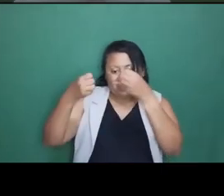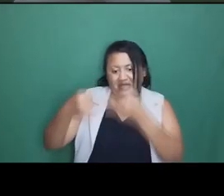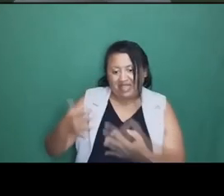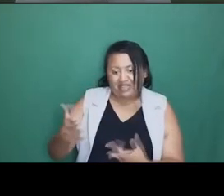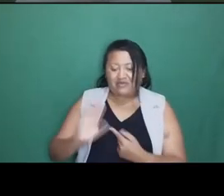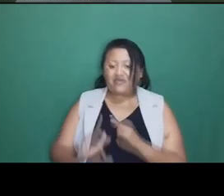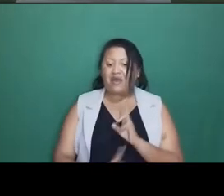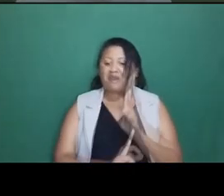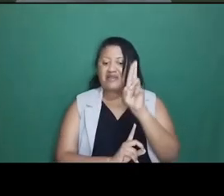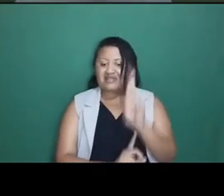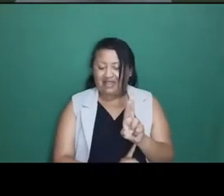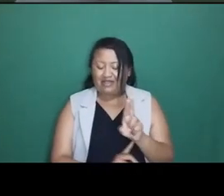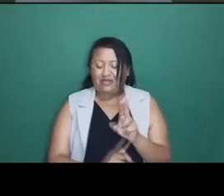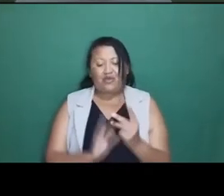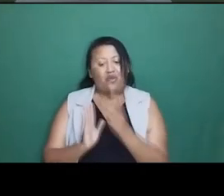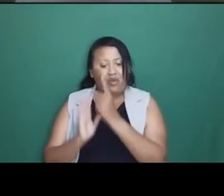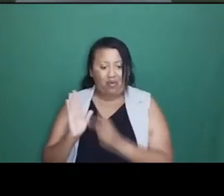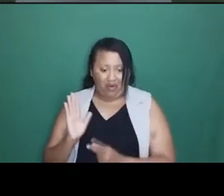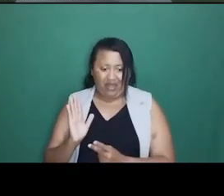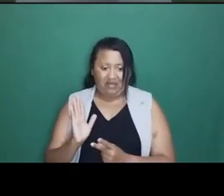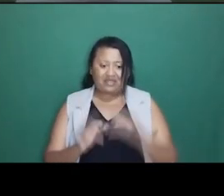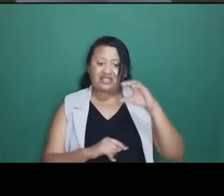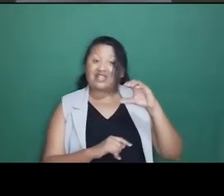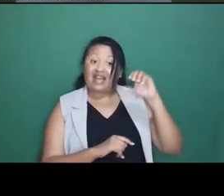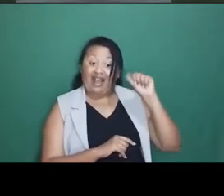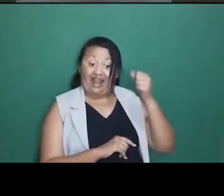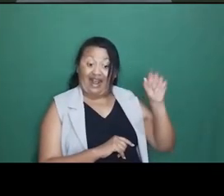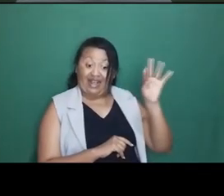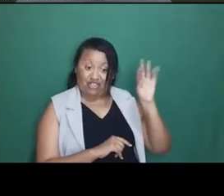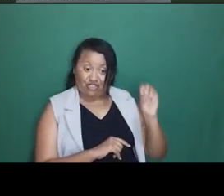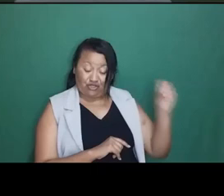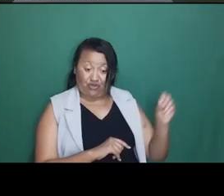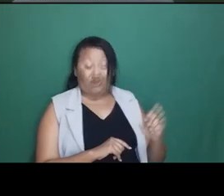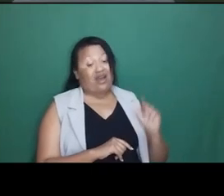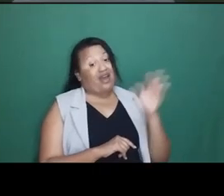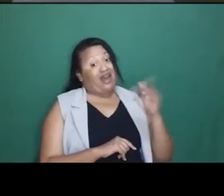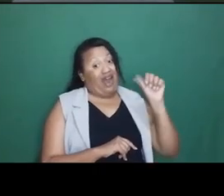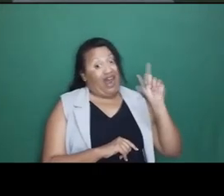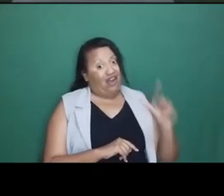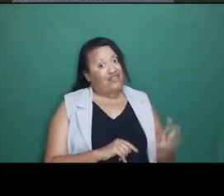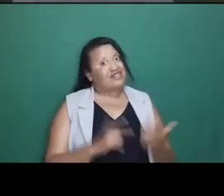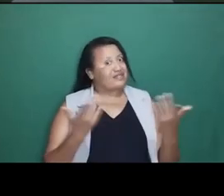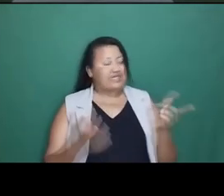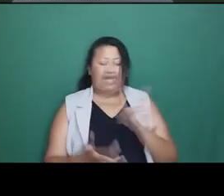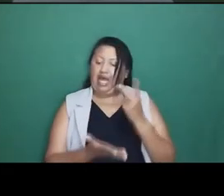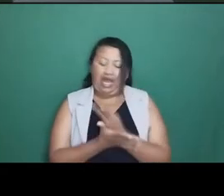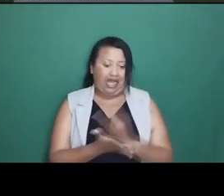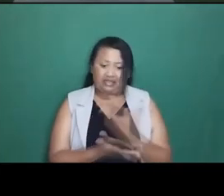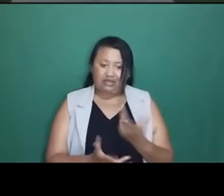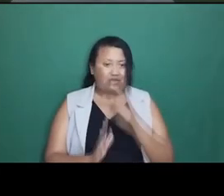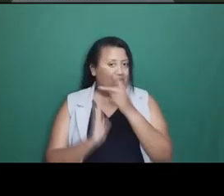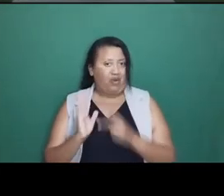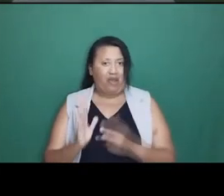no poema de Castro Alves Tá errado esse elemento todo representado mas não no poema é um pedido de Clamor de Piedade